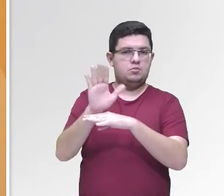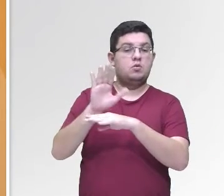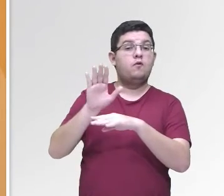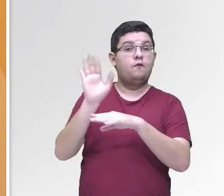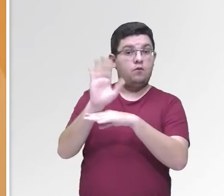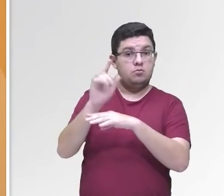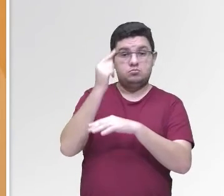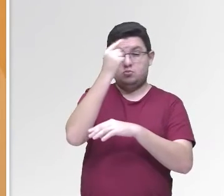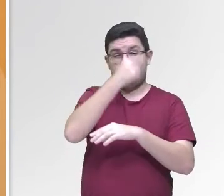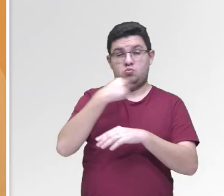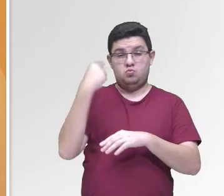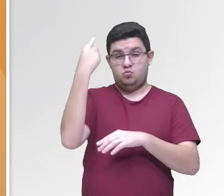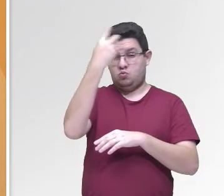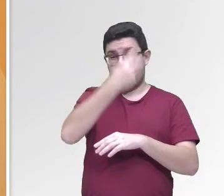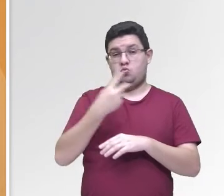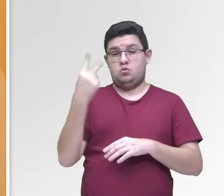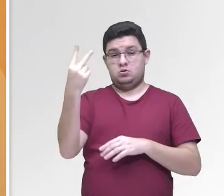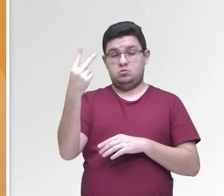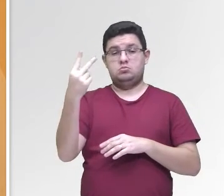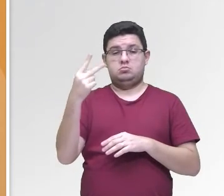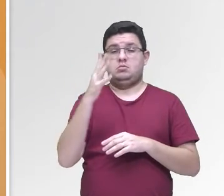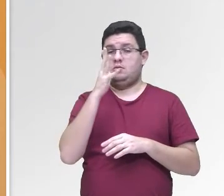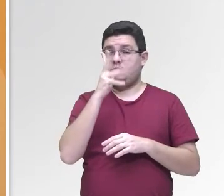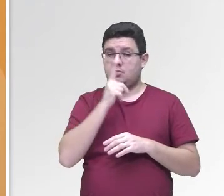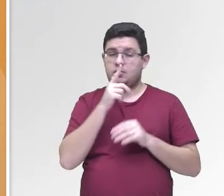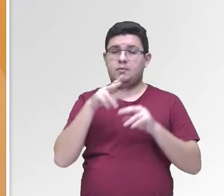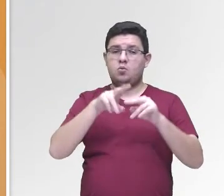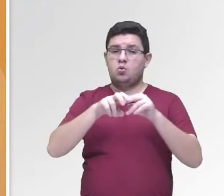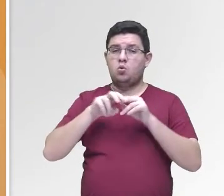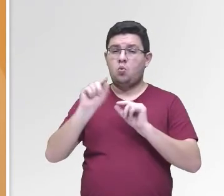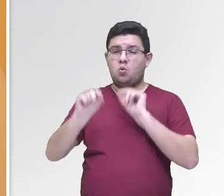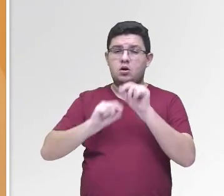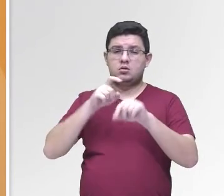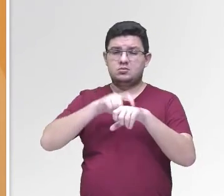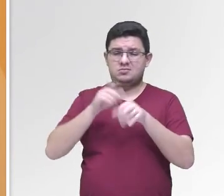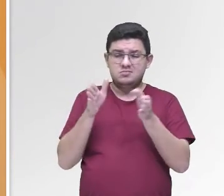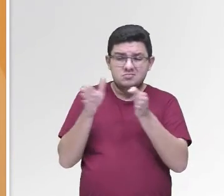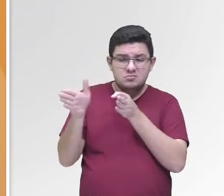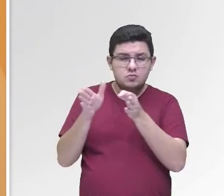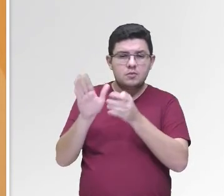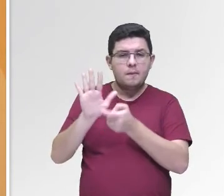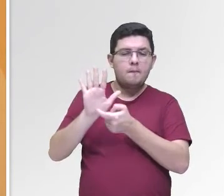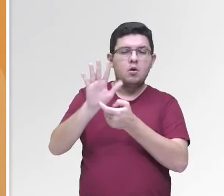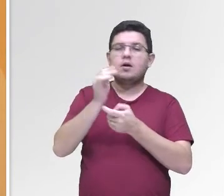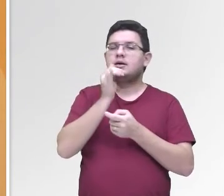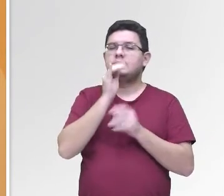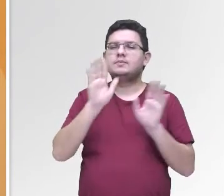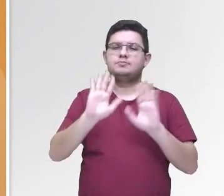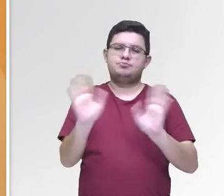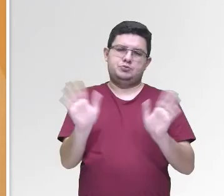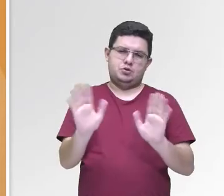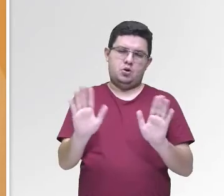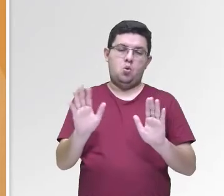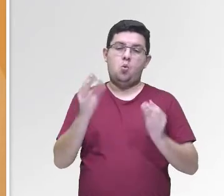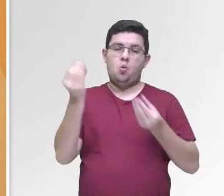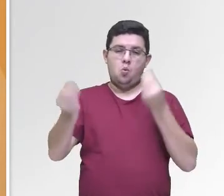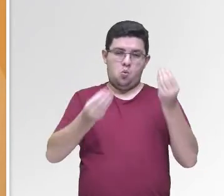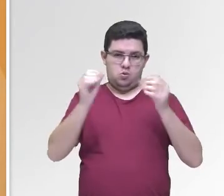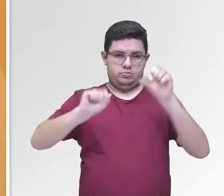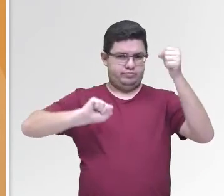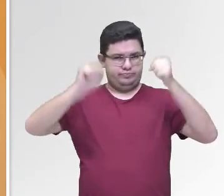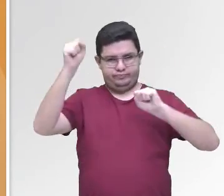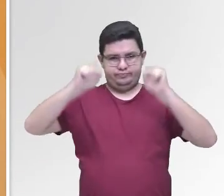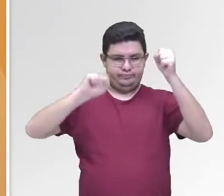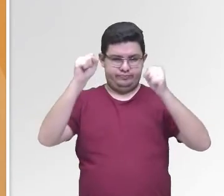né? Então, a gente verifica as características de uma linha de montagem de uma fábrica na